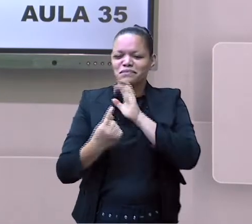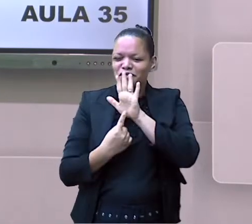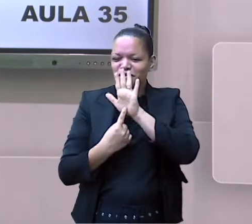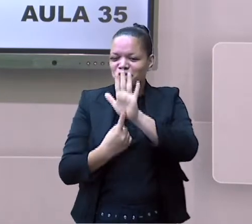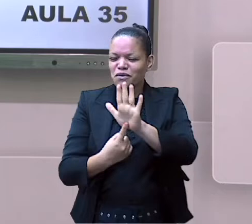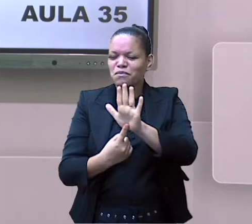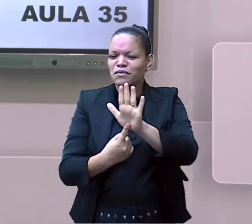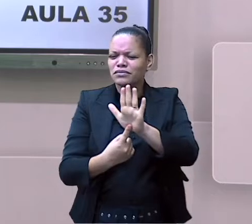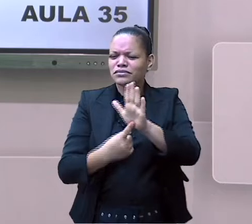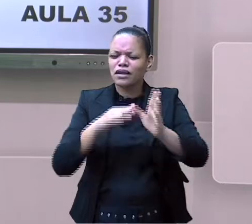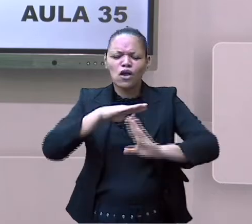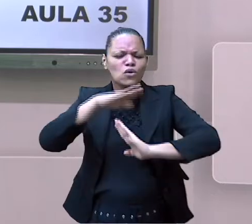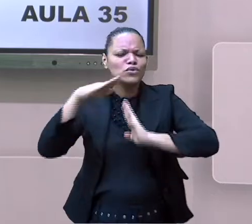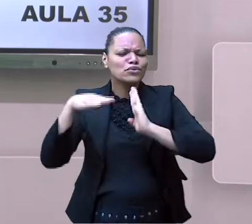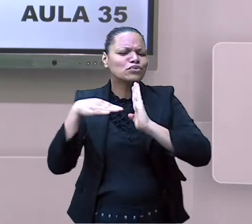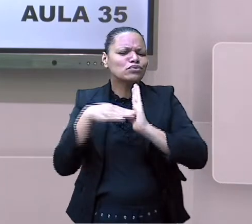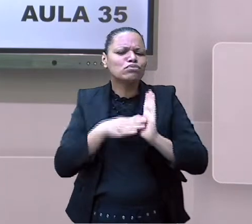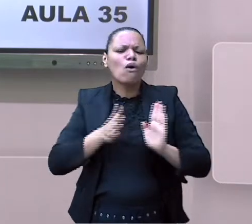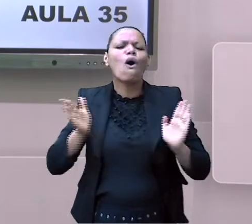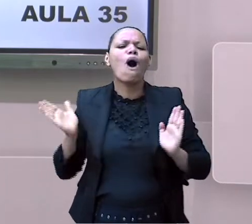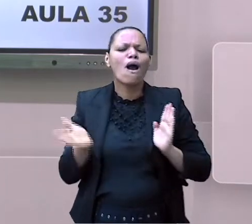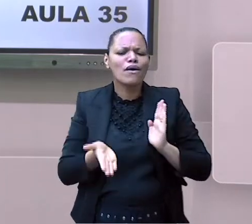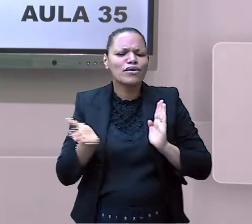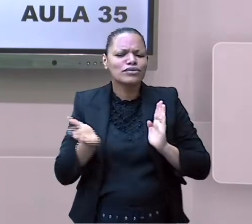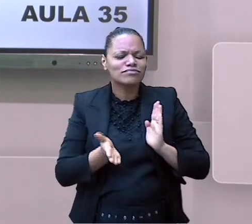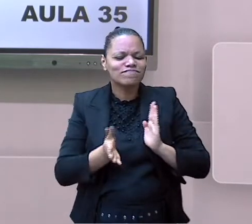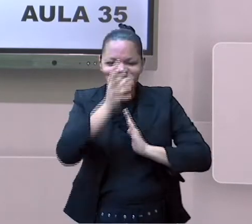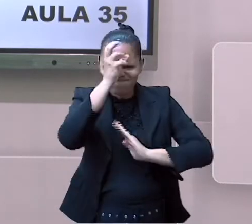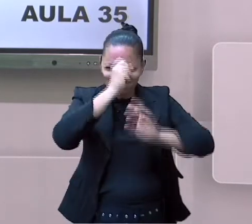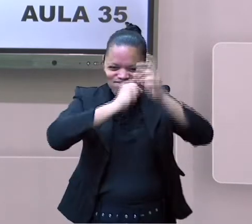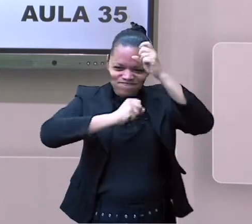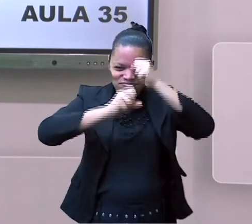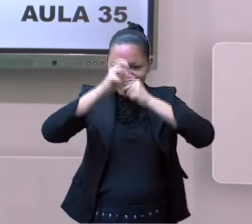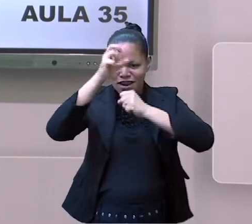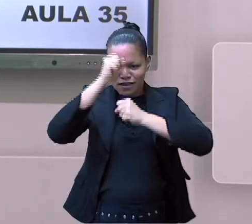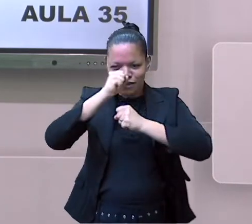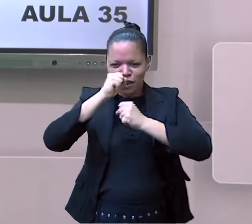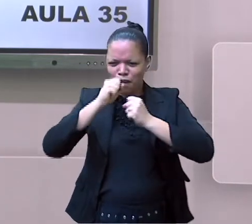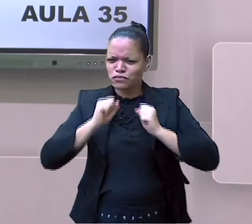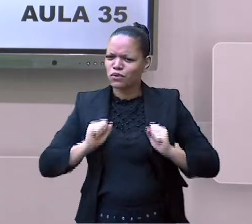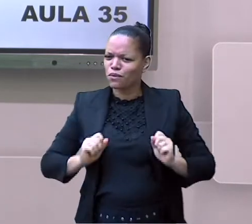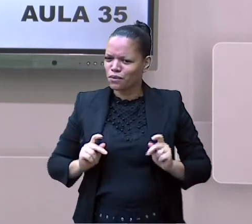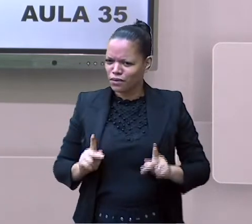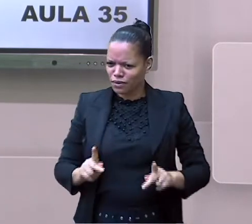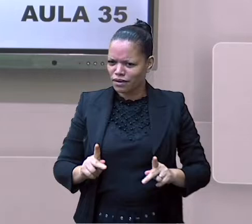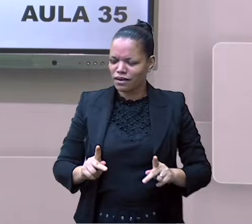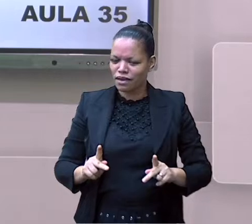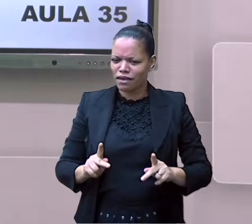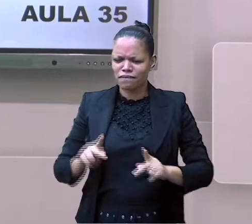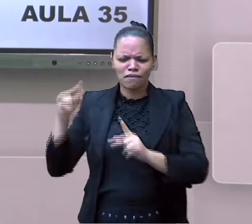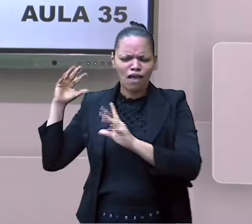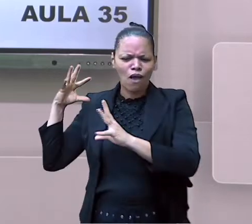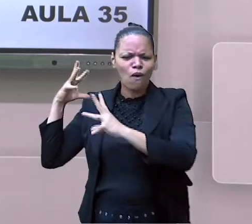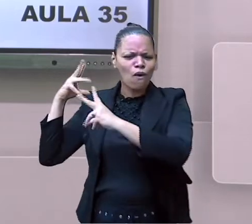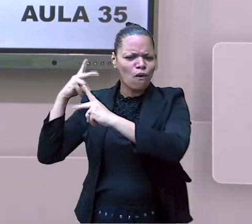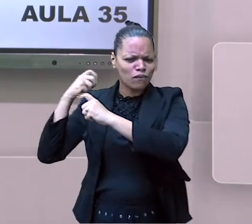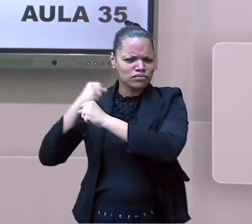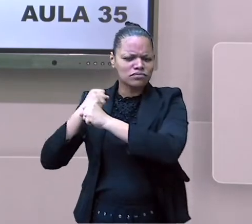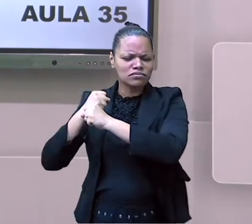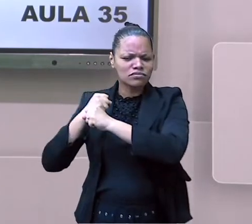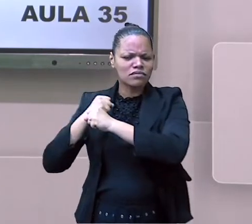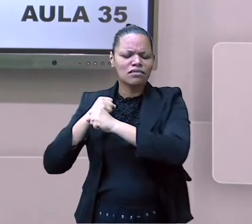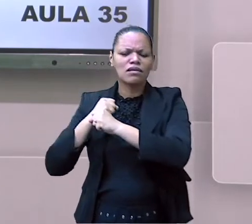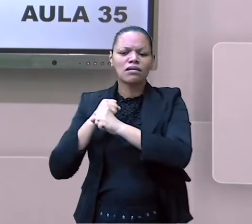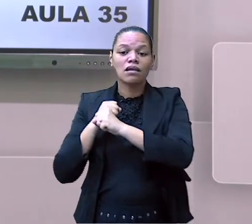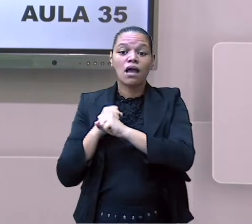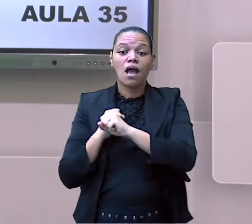gente aprendeu e se a gente está aplicando direitinho. Um revisional é excelente para a